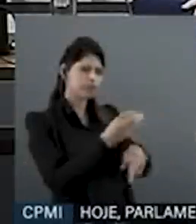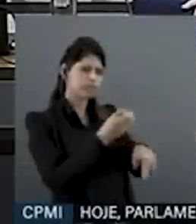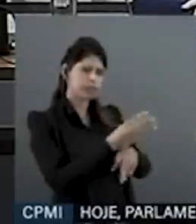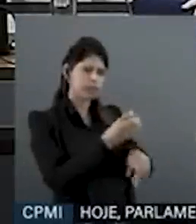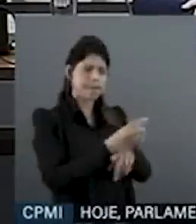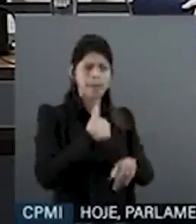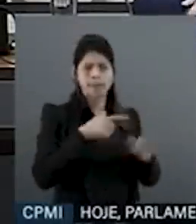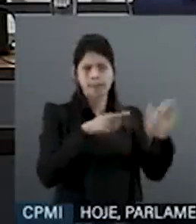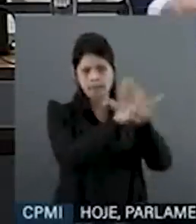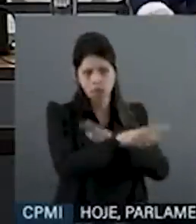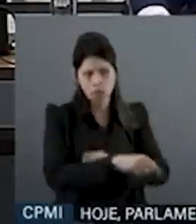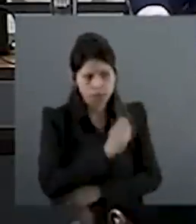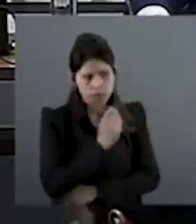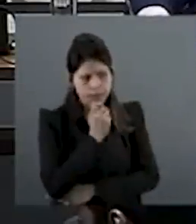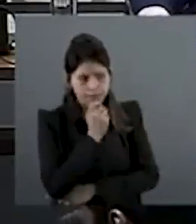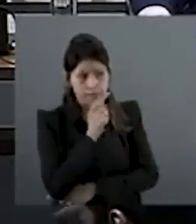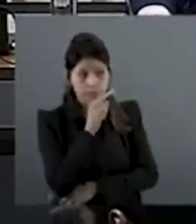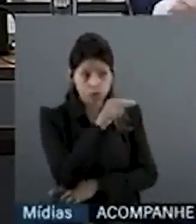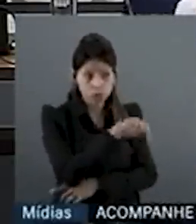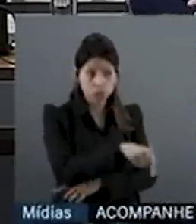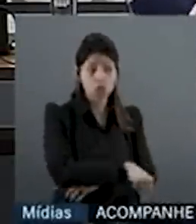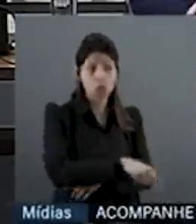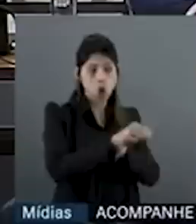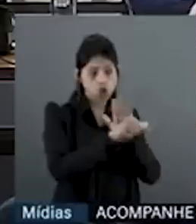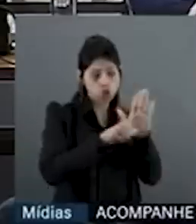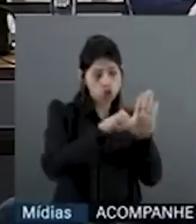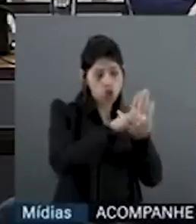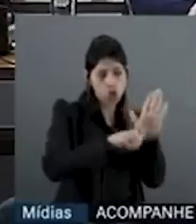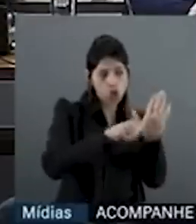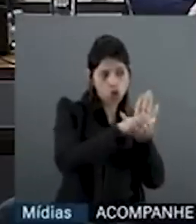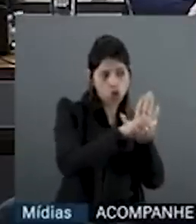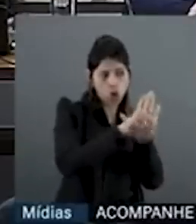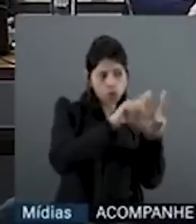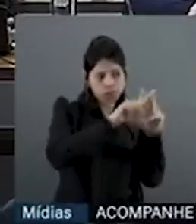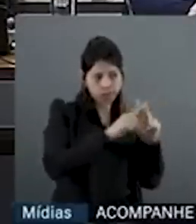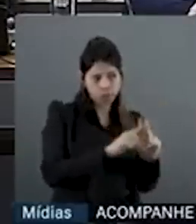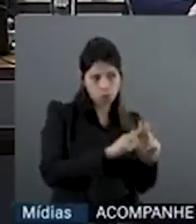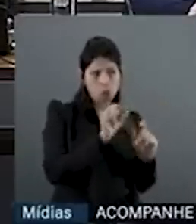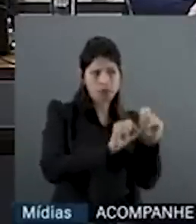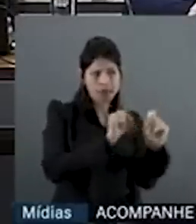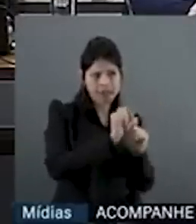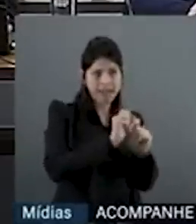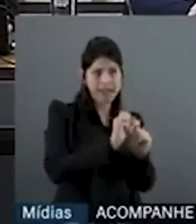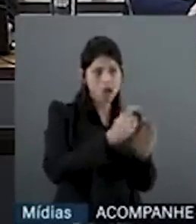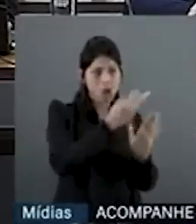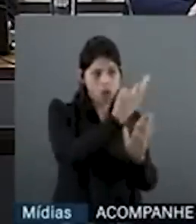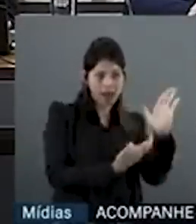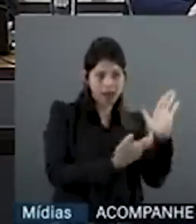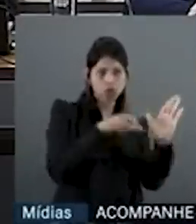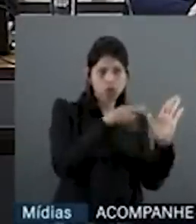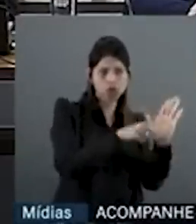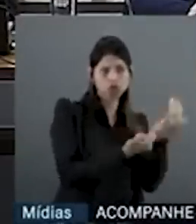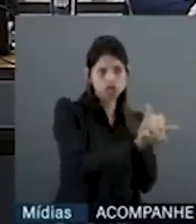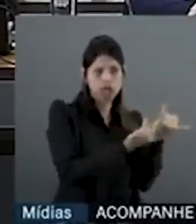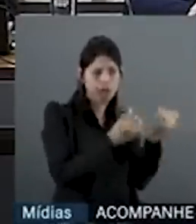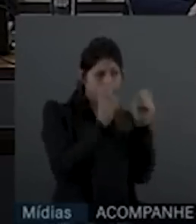O senhor adulterou o relatório da ABIN sobre os alertas que foi enviado para cá,